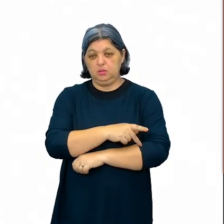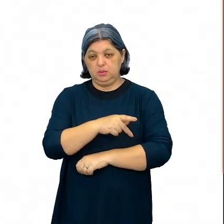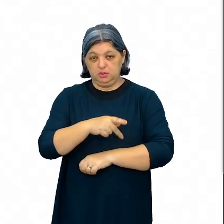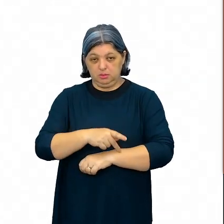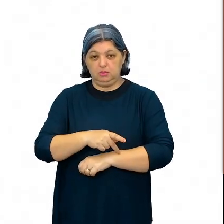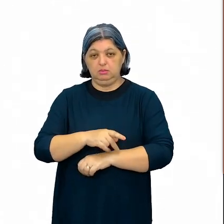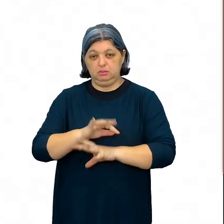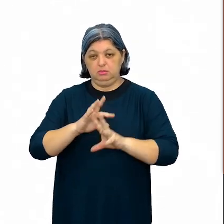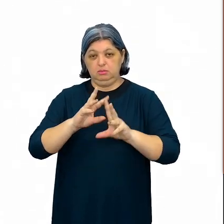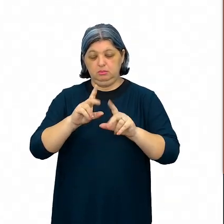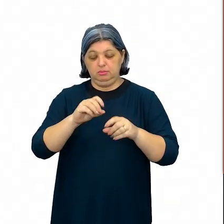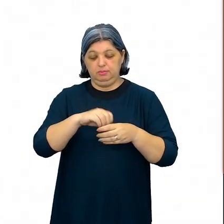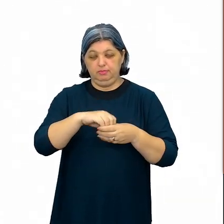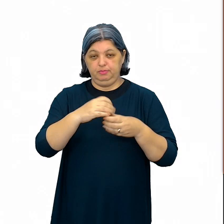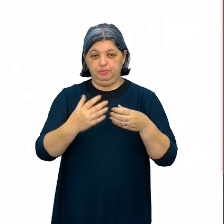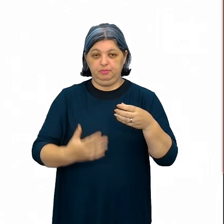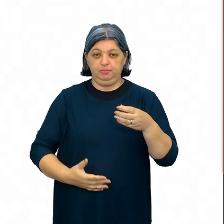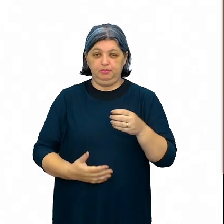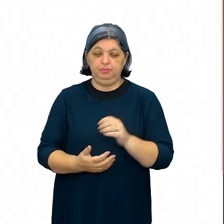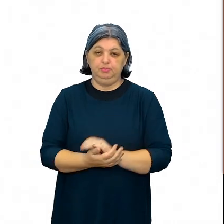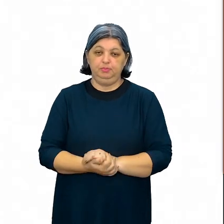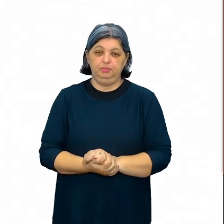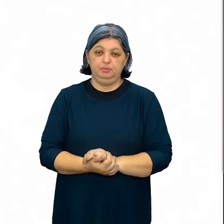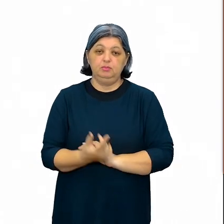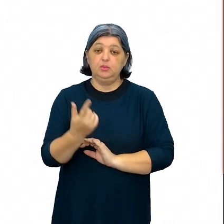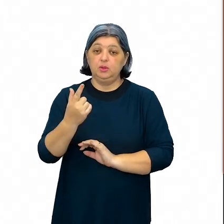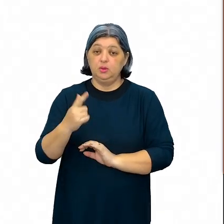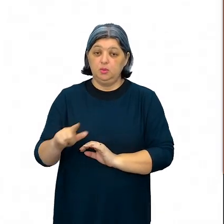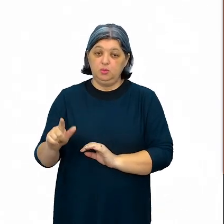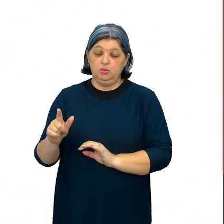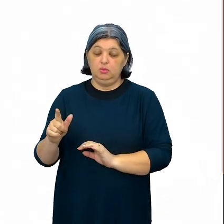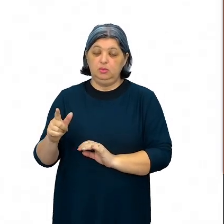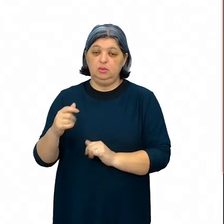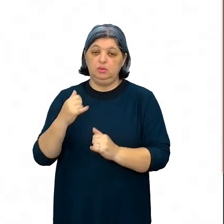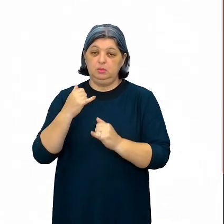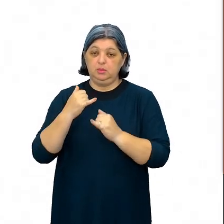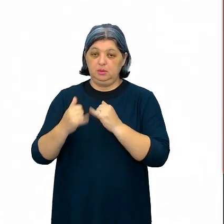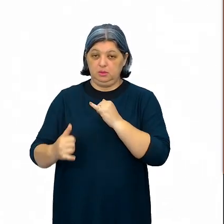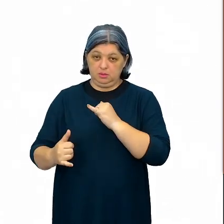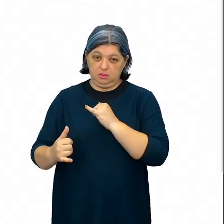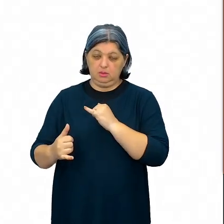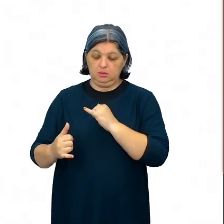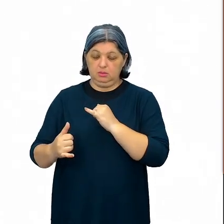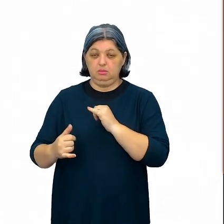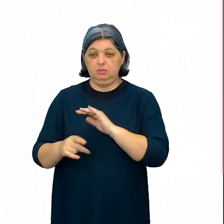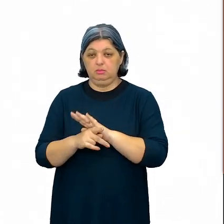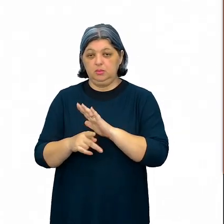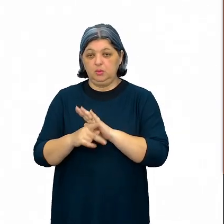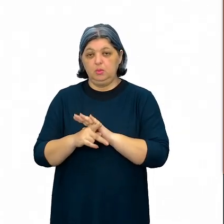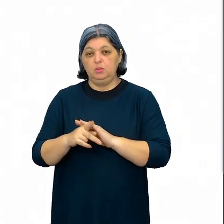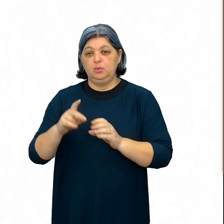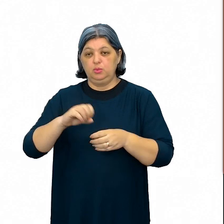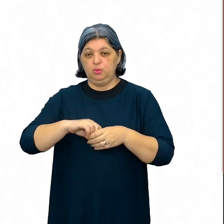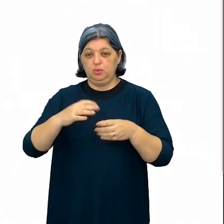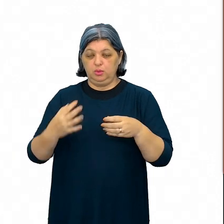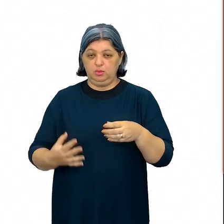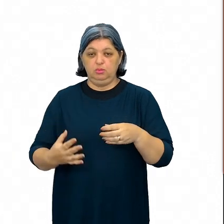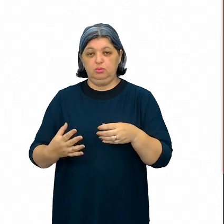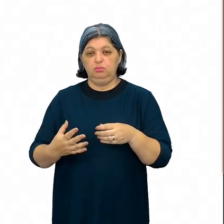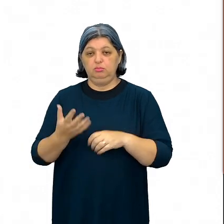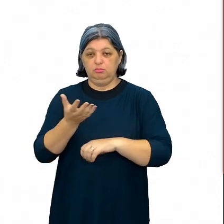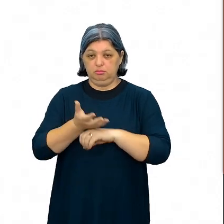sobretudo conteúdos e a outra metade do conhecimento do conteúdo da disciplina né